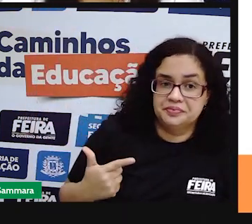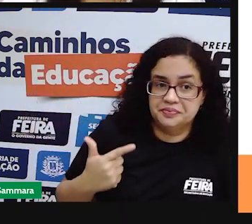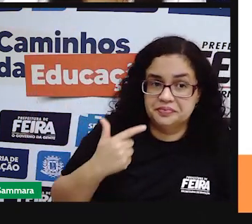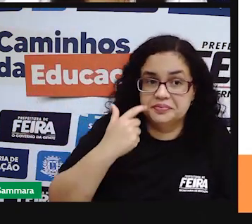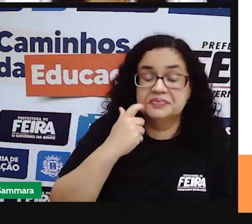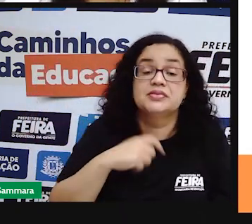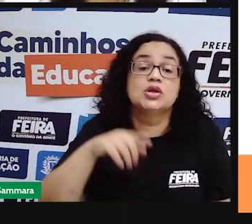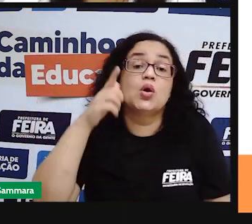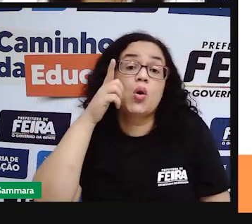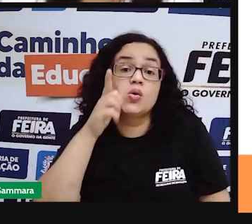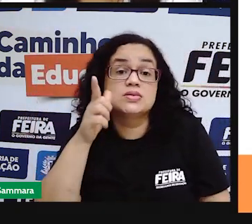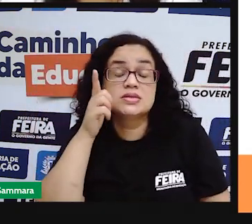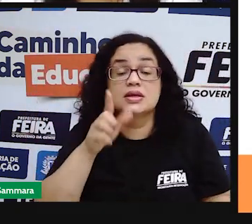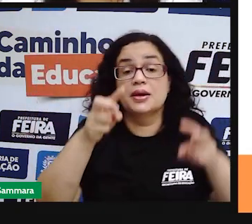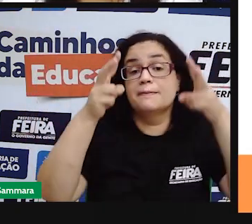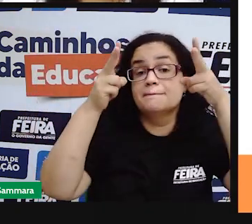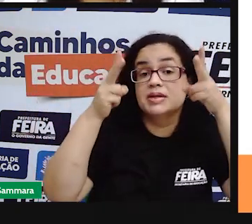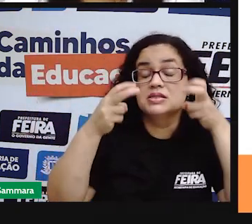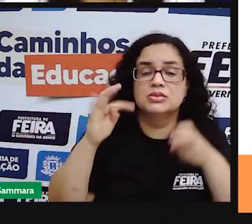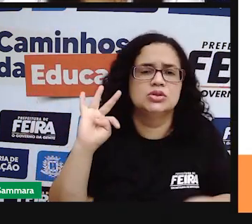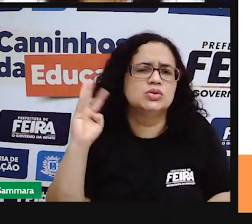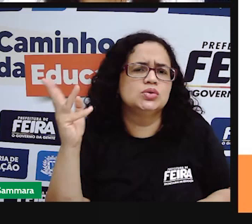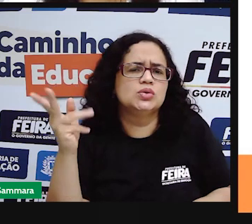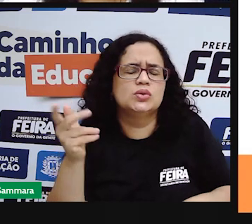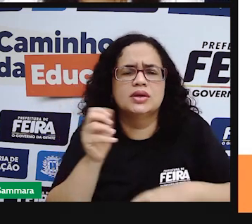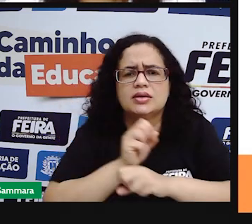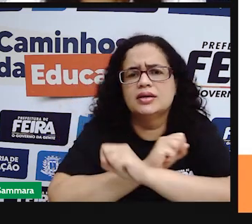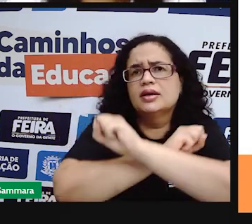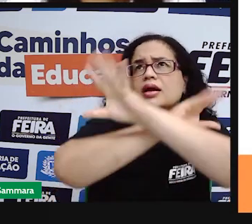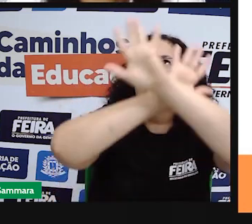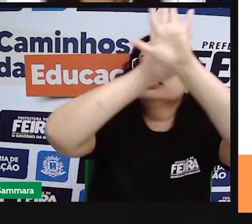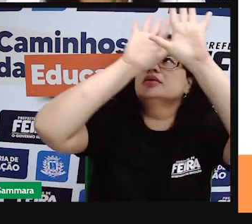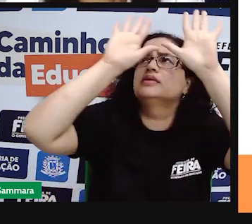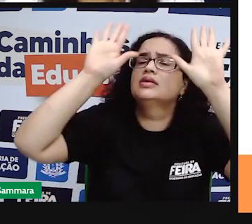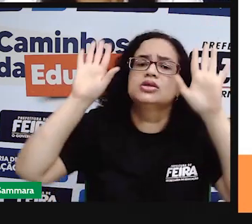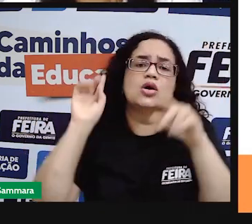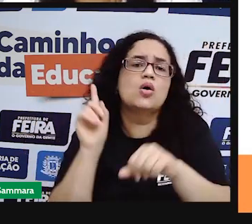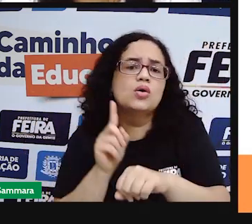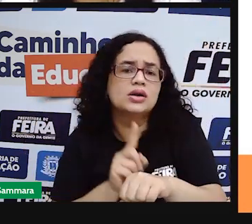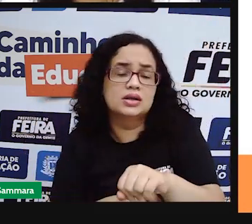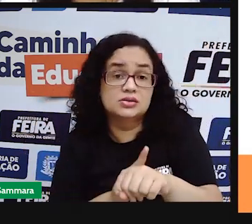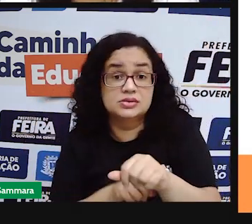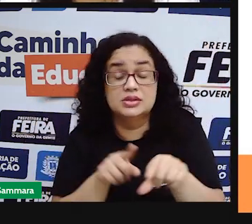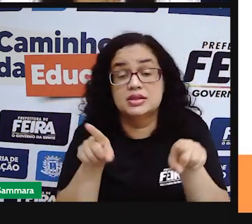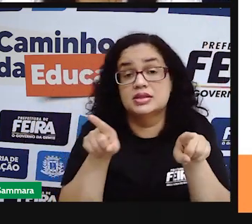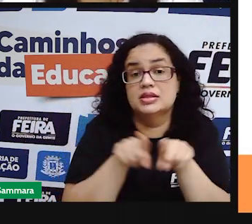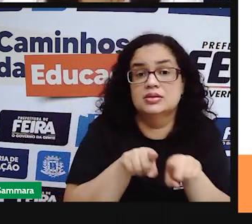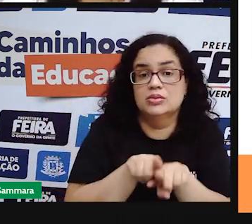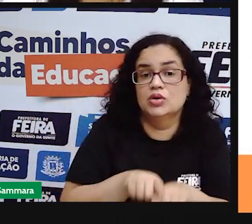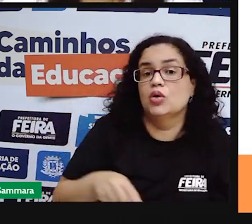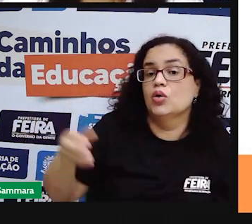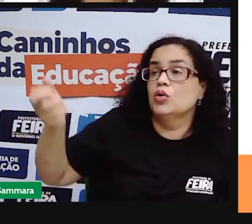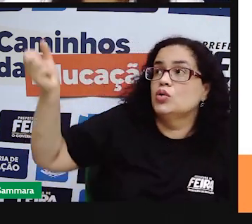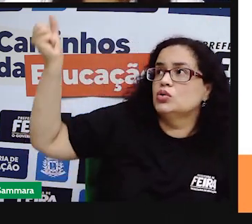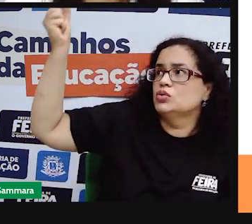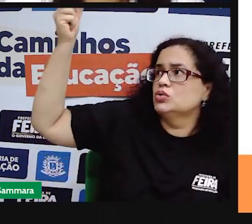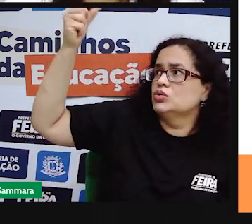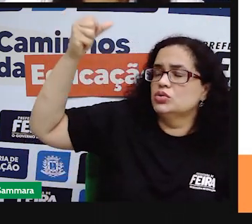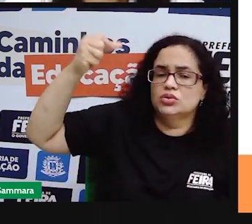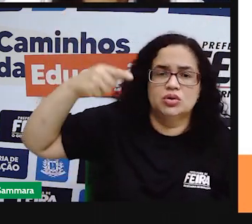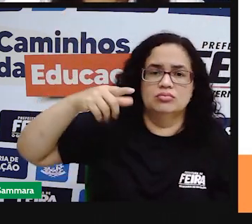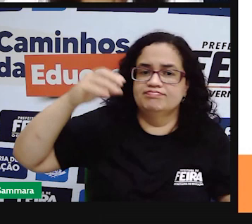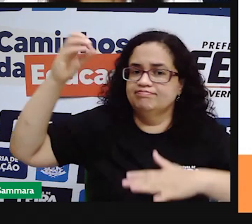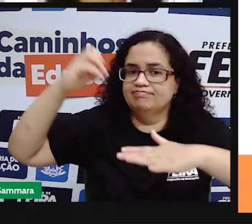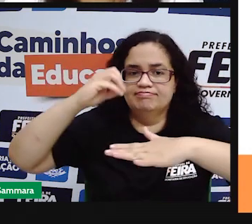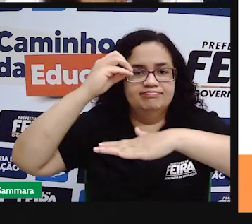gente consegue perceber toda essa variação de horários também, porque o sol não nasce no mesmo horário para todos